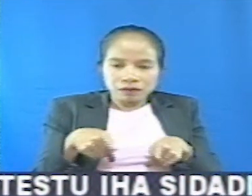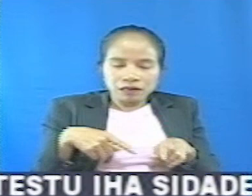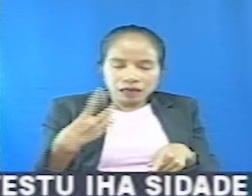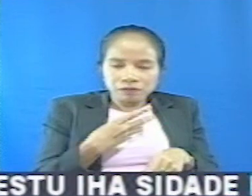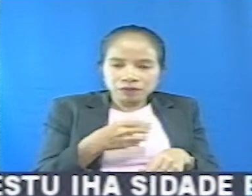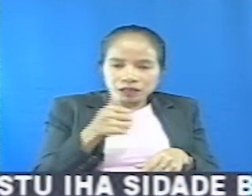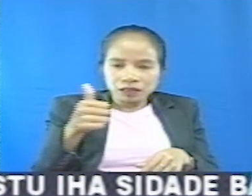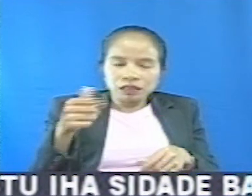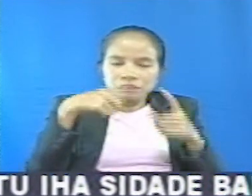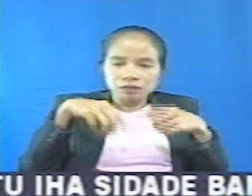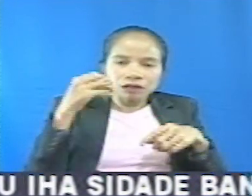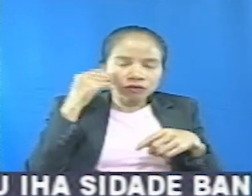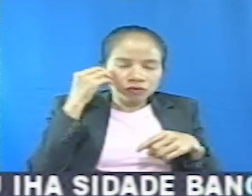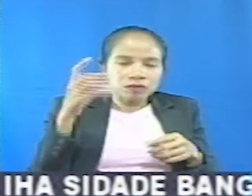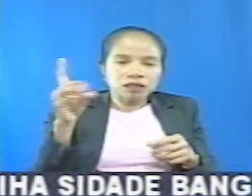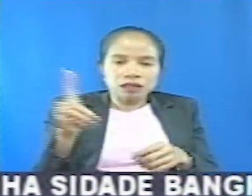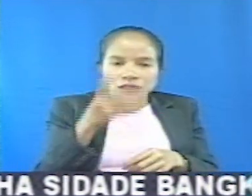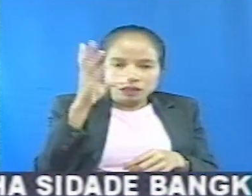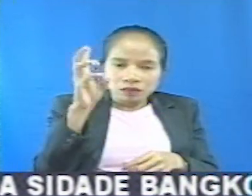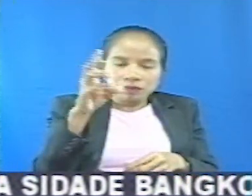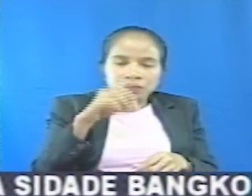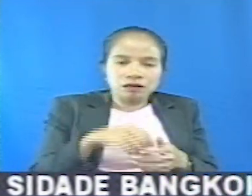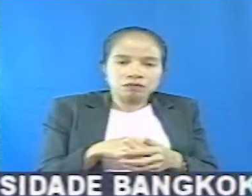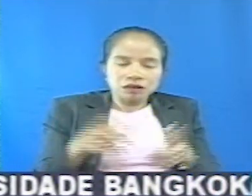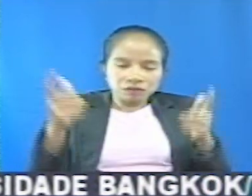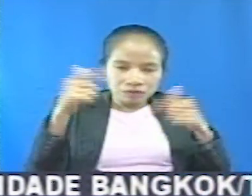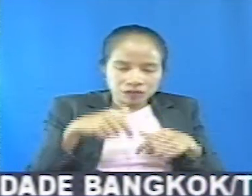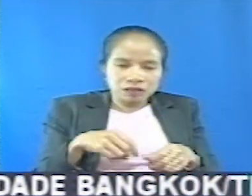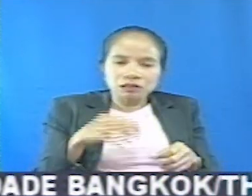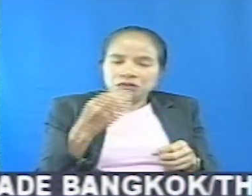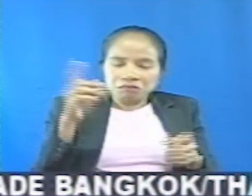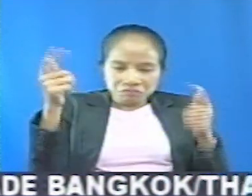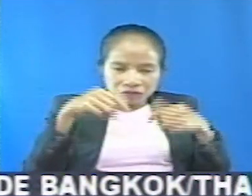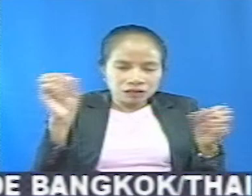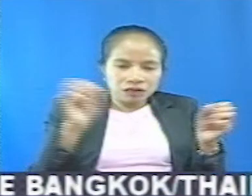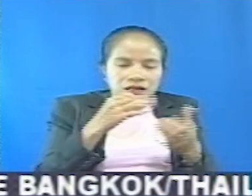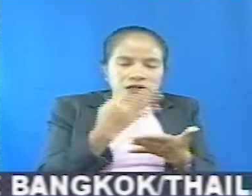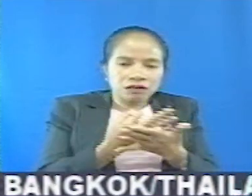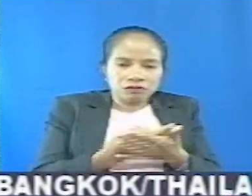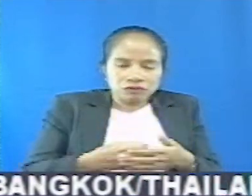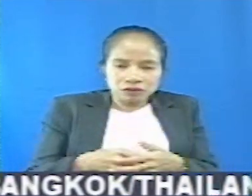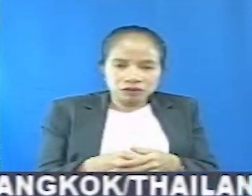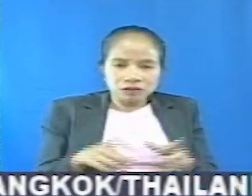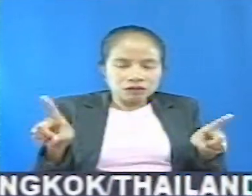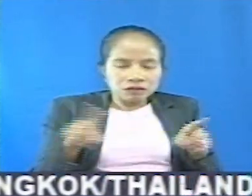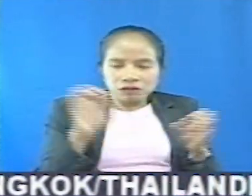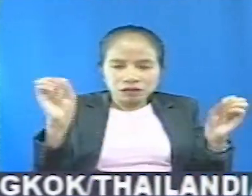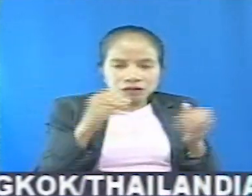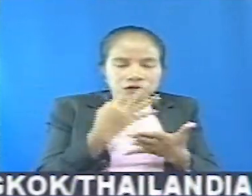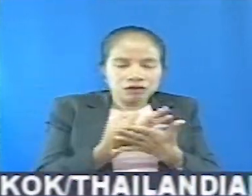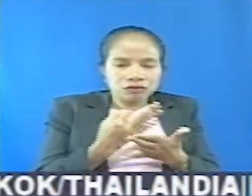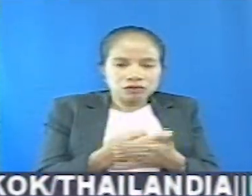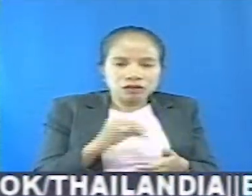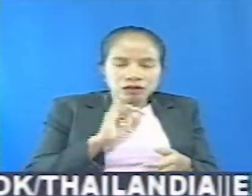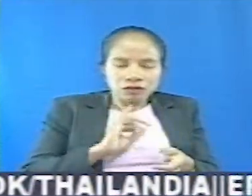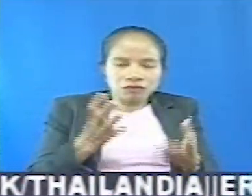san mai fali tu kunen ma kam sai mai ha sai mai lai rendement lor mana senene ami tur hanesan be dedak detin ne fatinon lai rendement ne be hawa